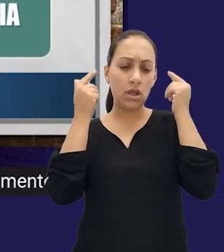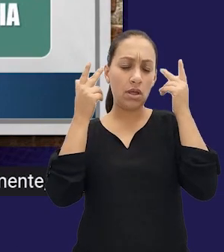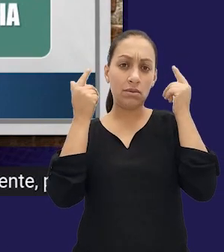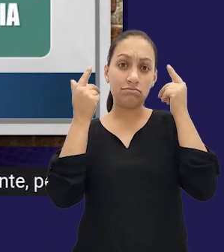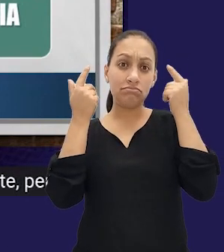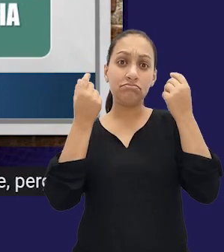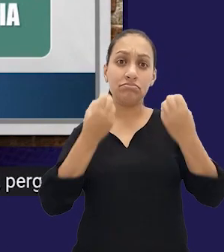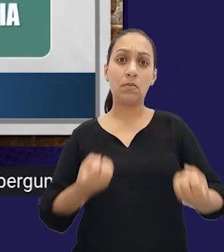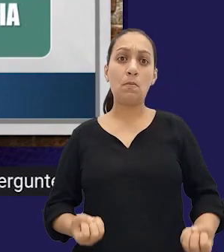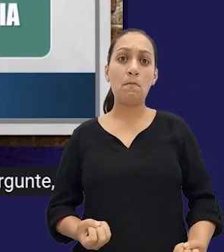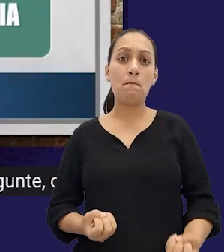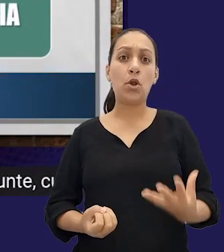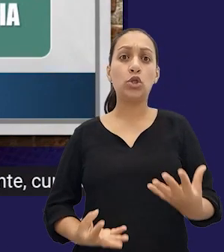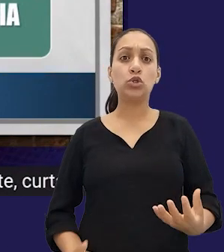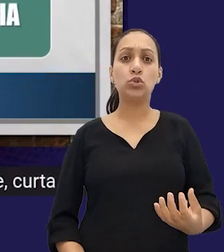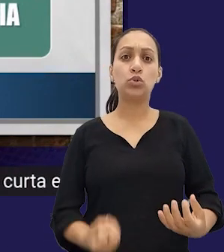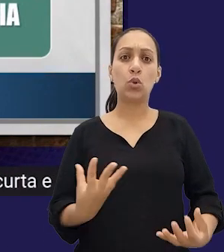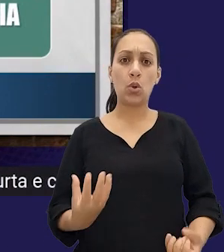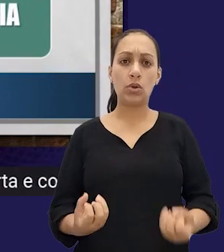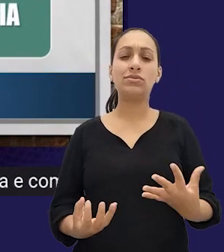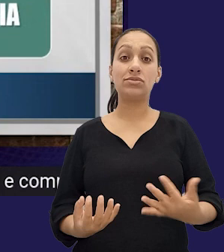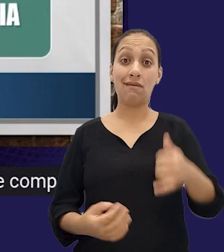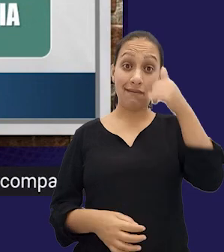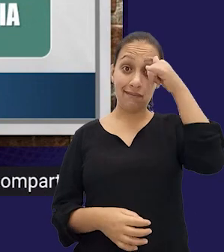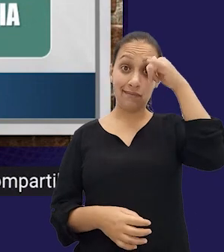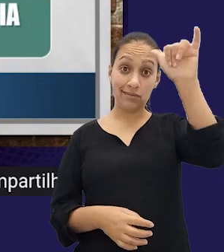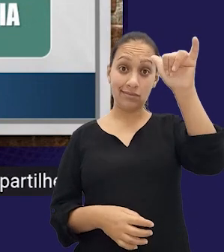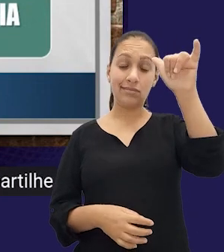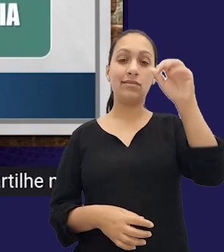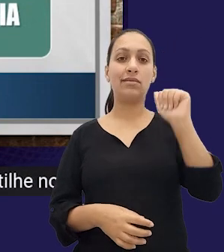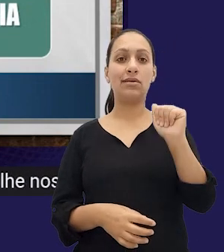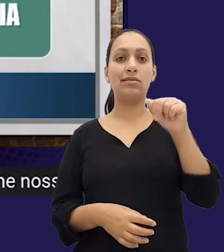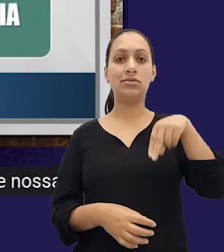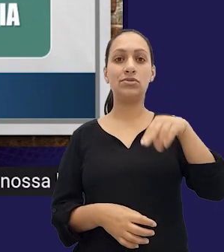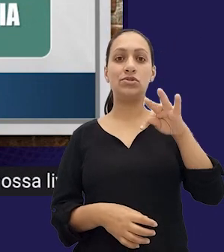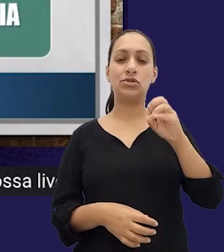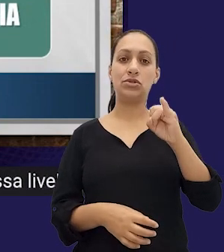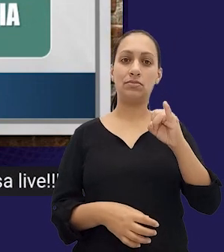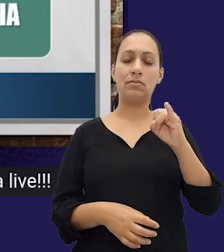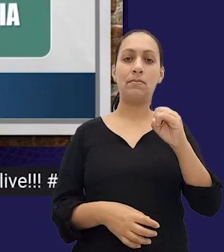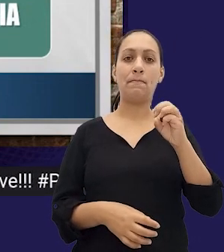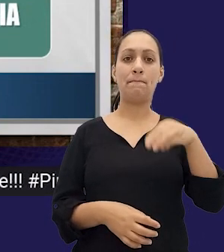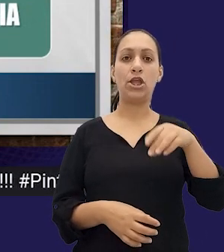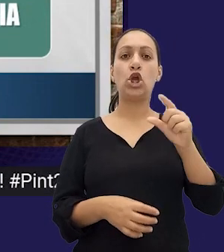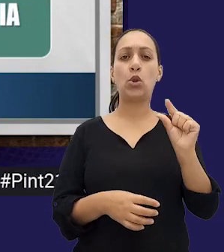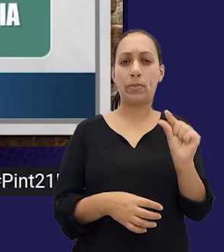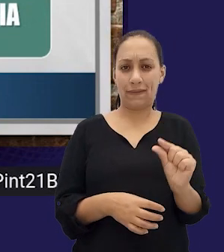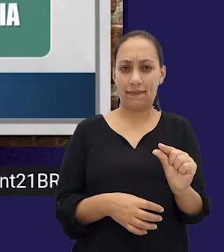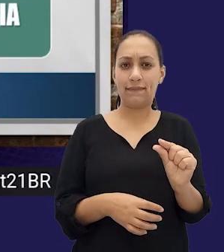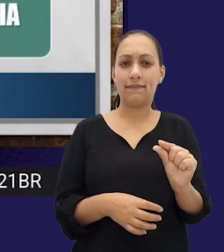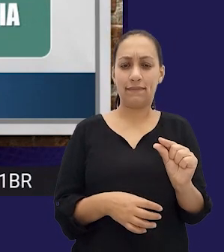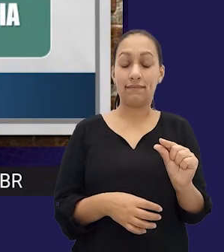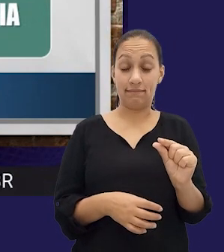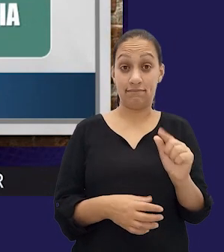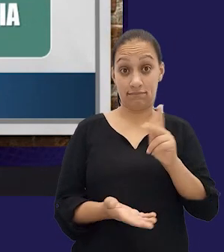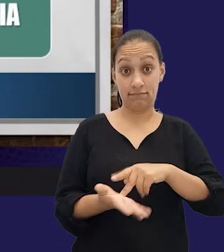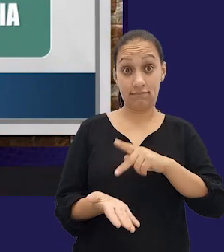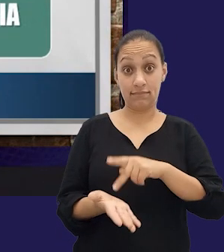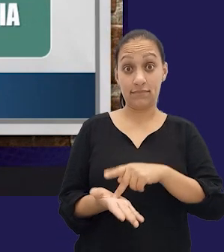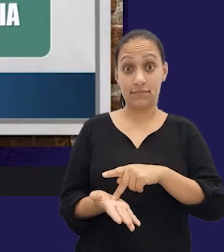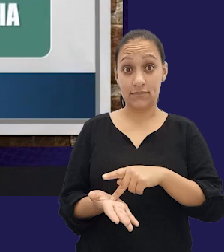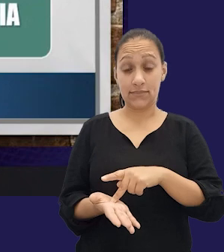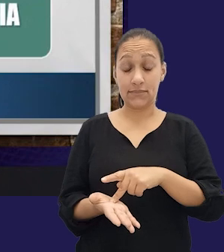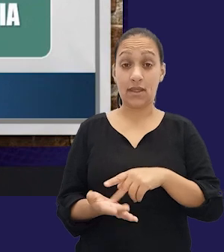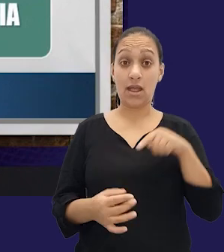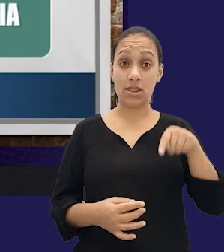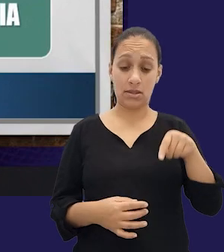naturalmente produtores de substâncias antimicrobianas. Oh, isso é verdade? Sim, isso é verdade, tá? E nesse